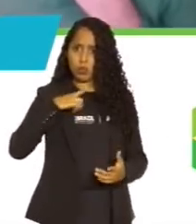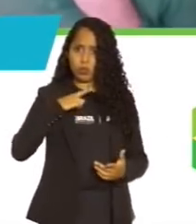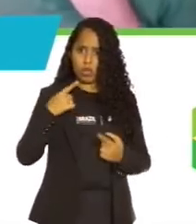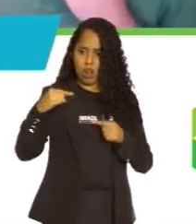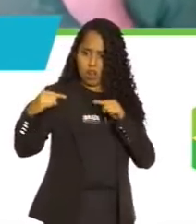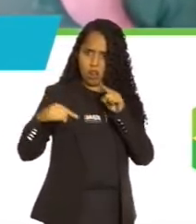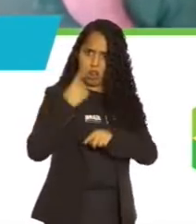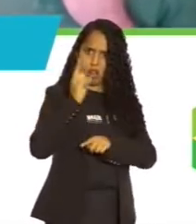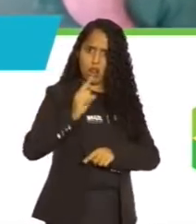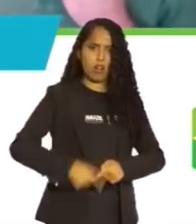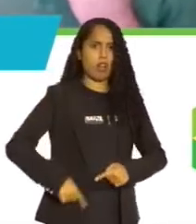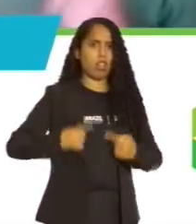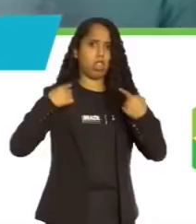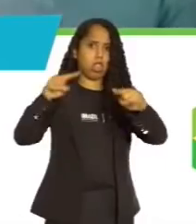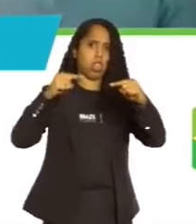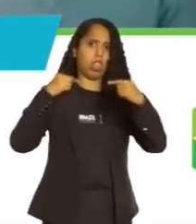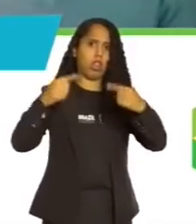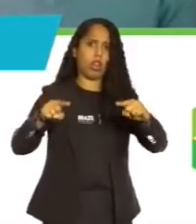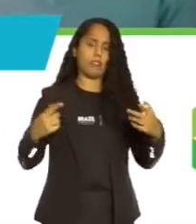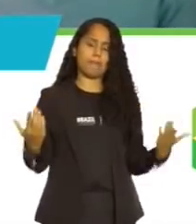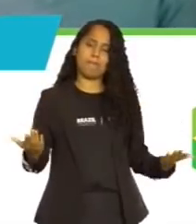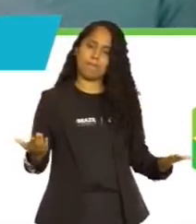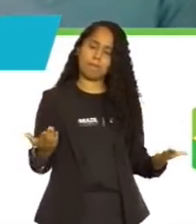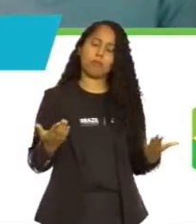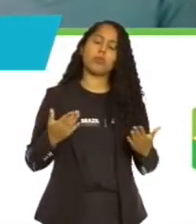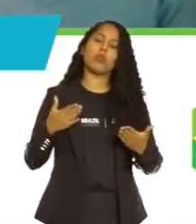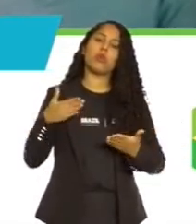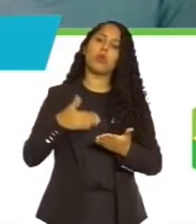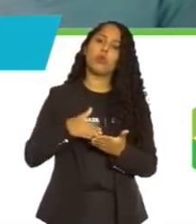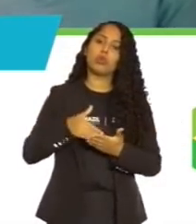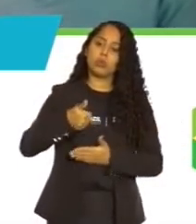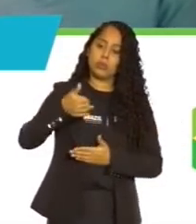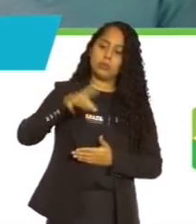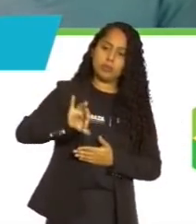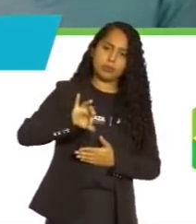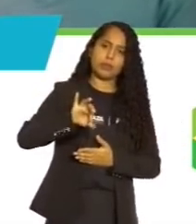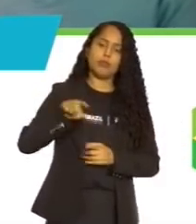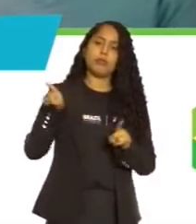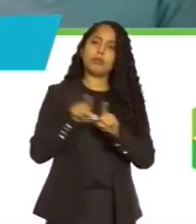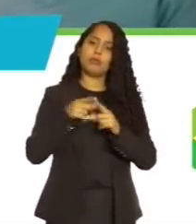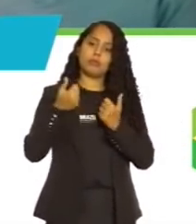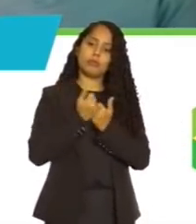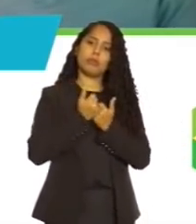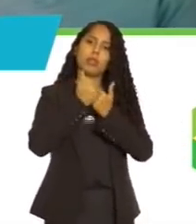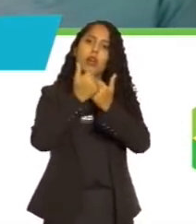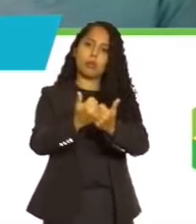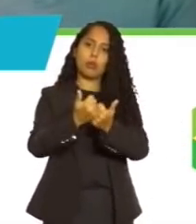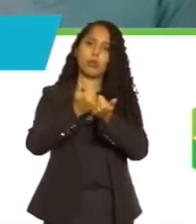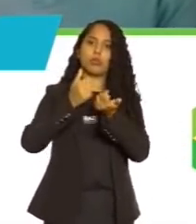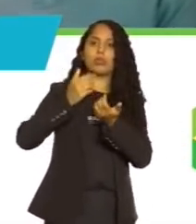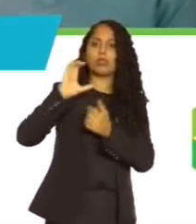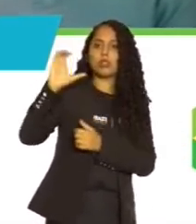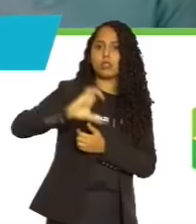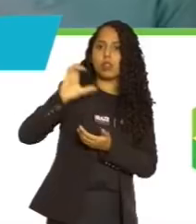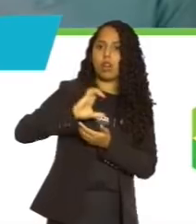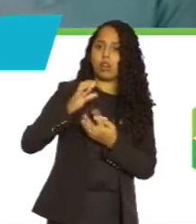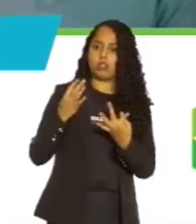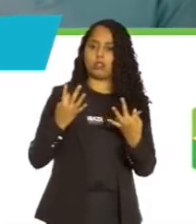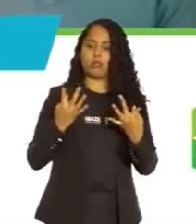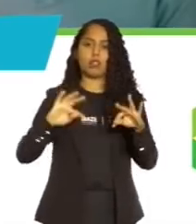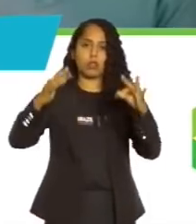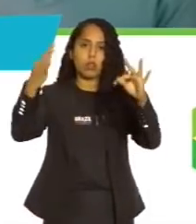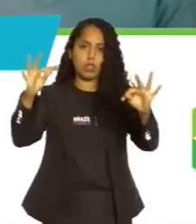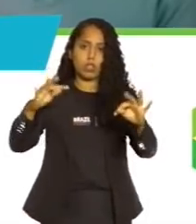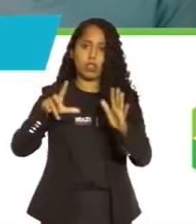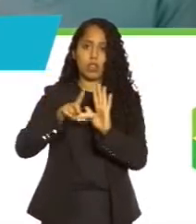e lhe fazem oposição. E, por último, também o apoio, mas não menos importante, à ciência e à tecnologia, como foi bem lembrado aqui